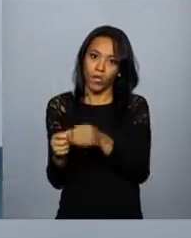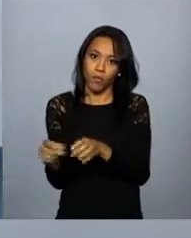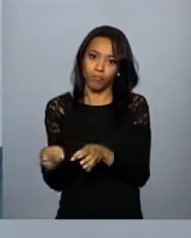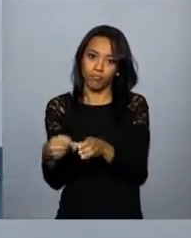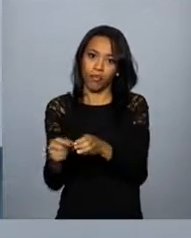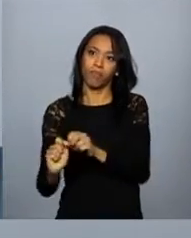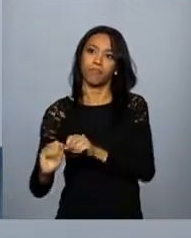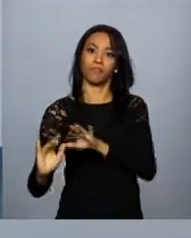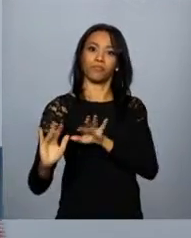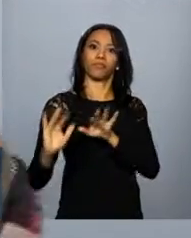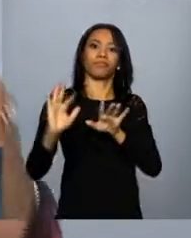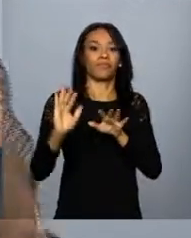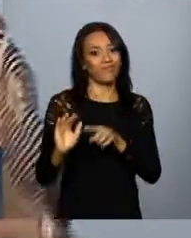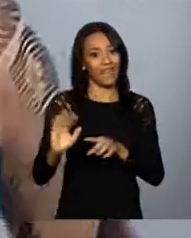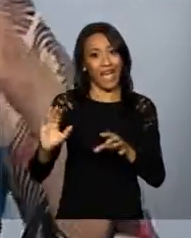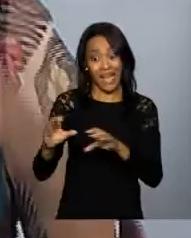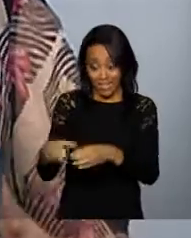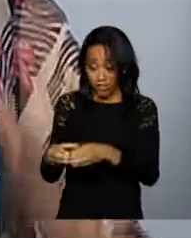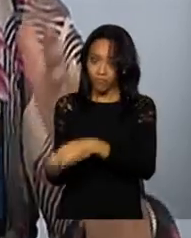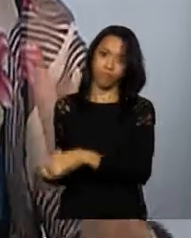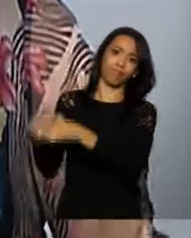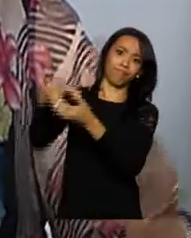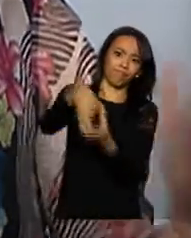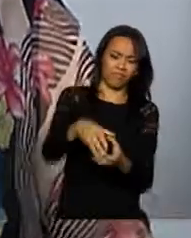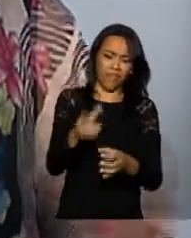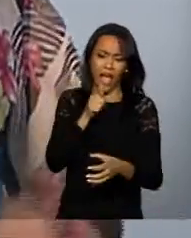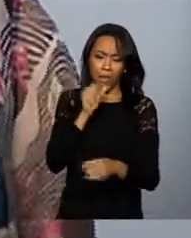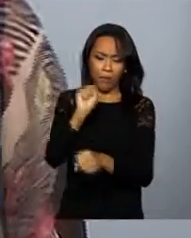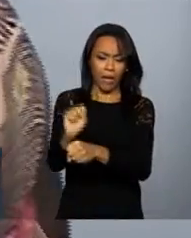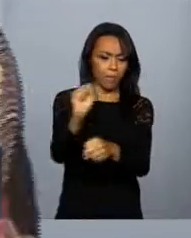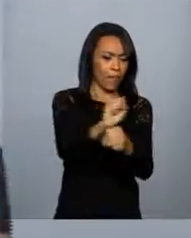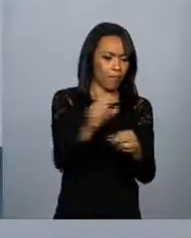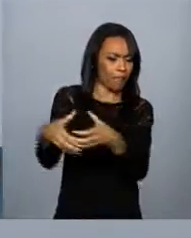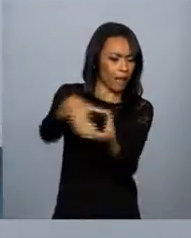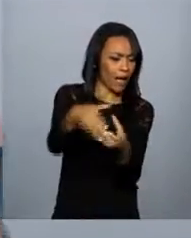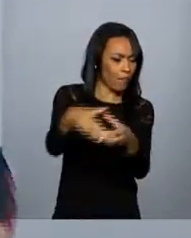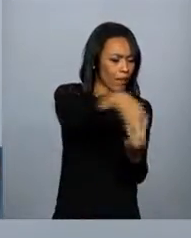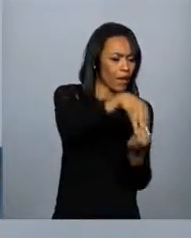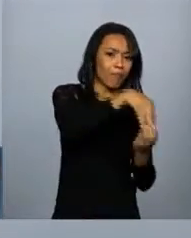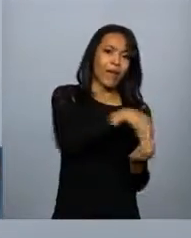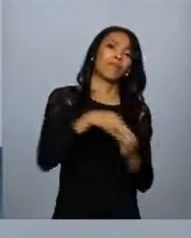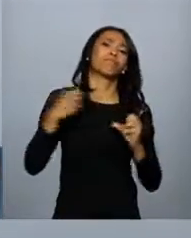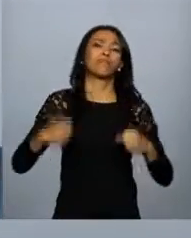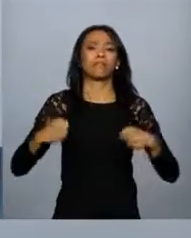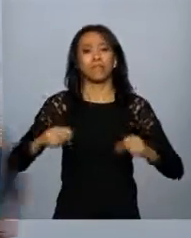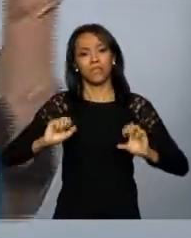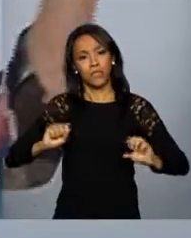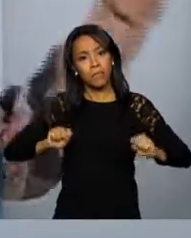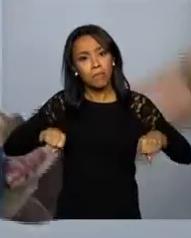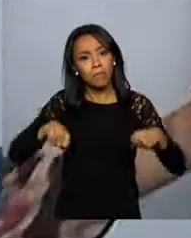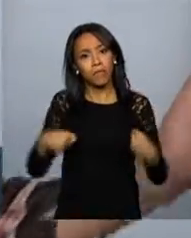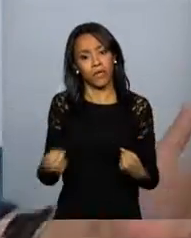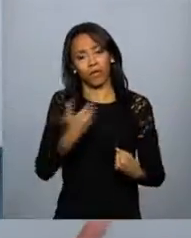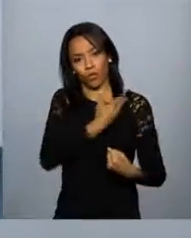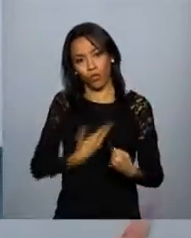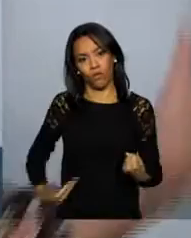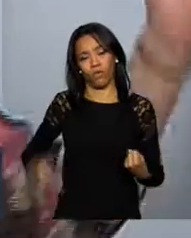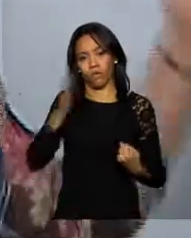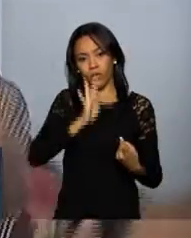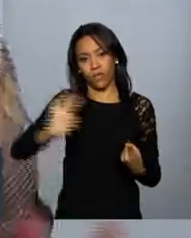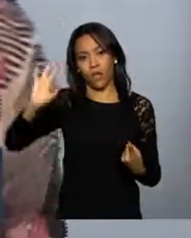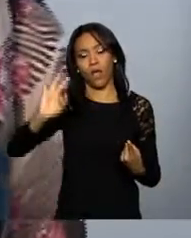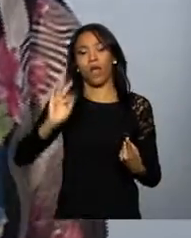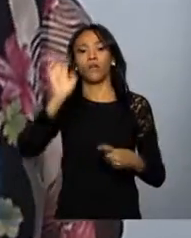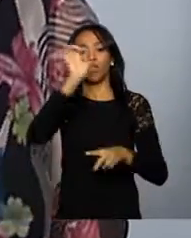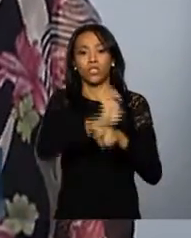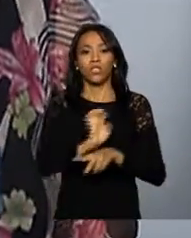temos de eliminar tudo que houver de água parada. Há um empenho do governo federal, do governo do estado,